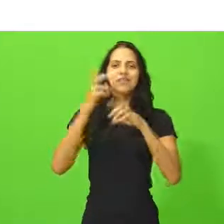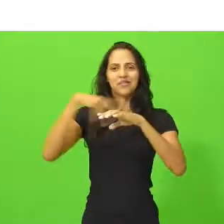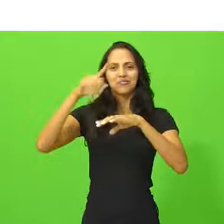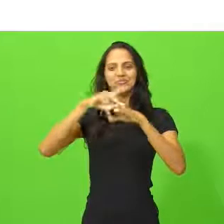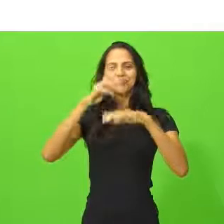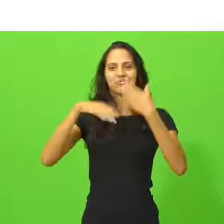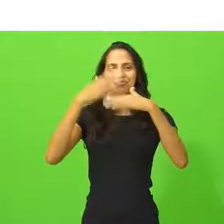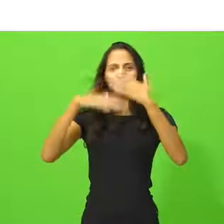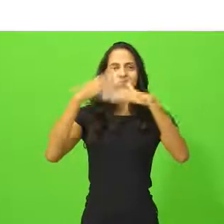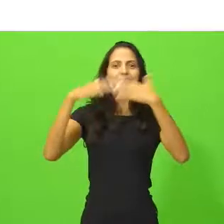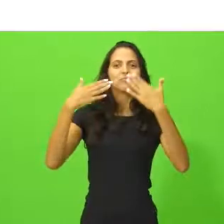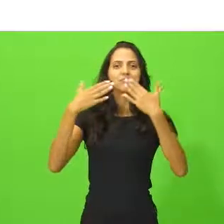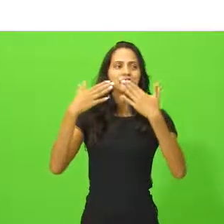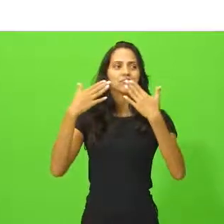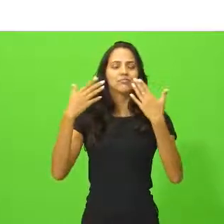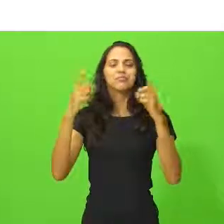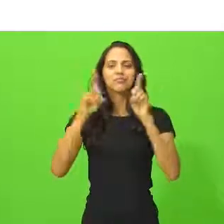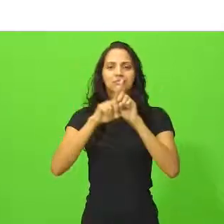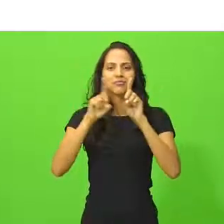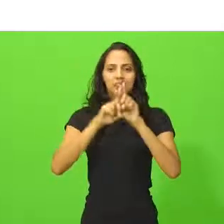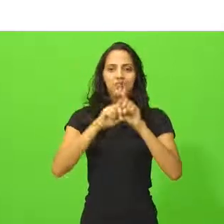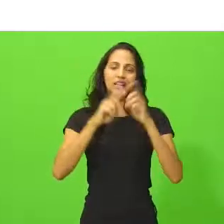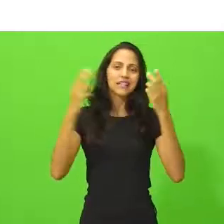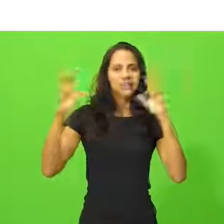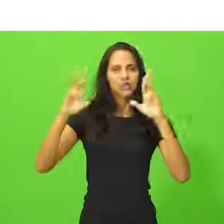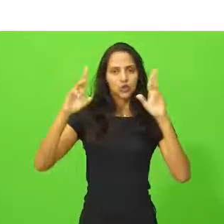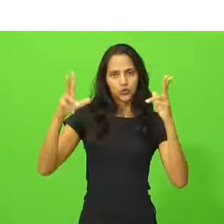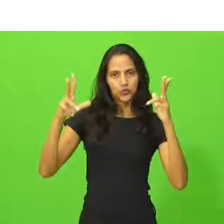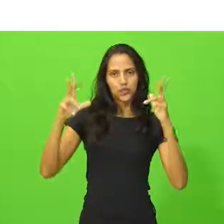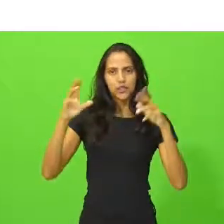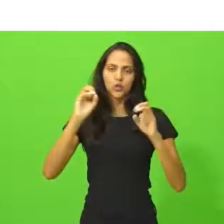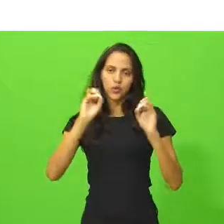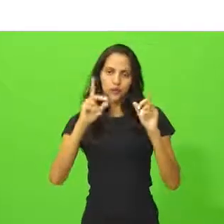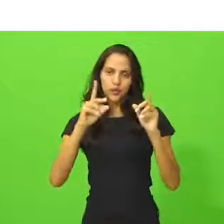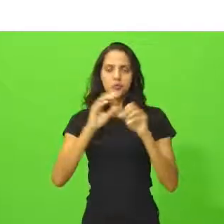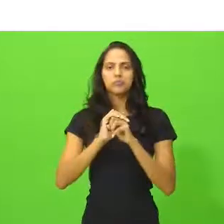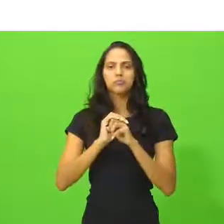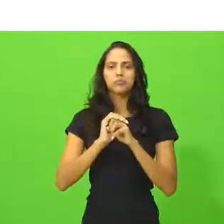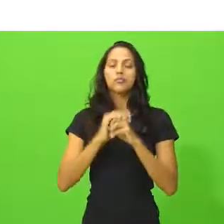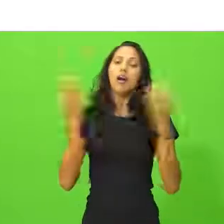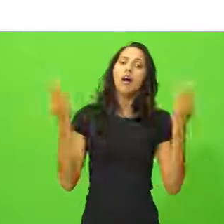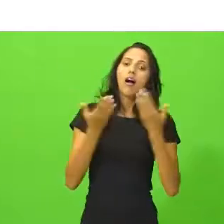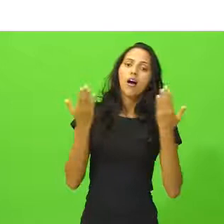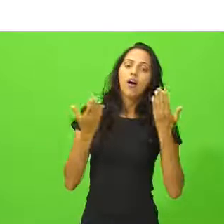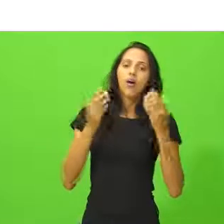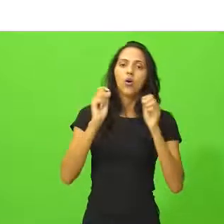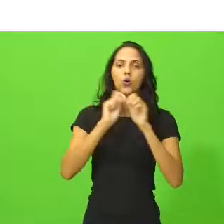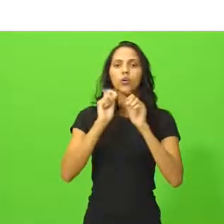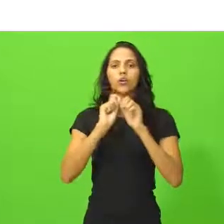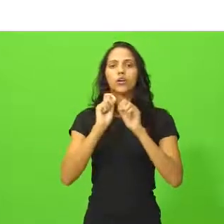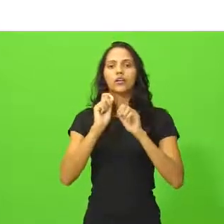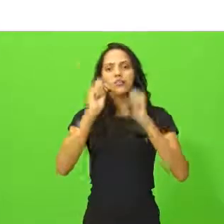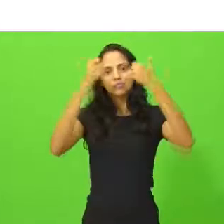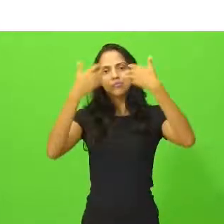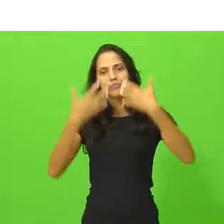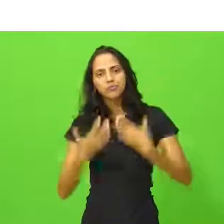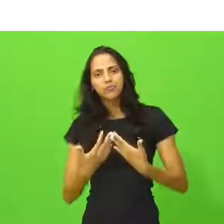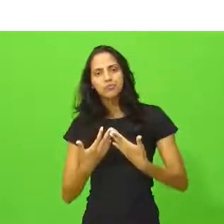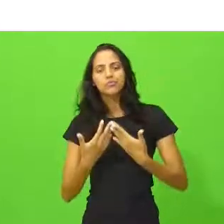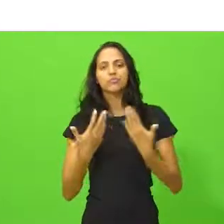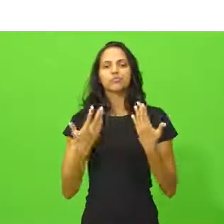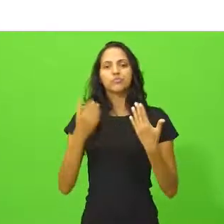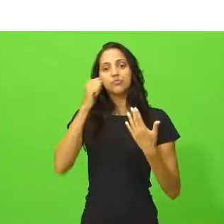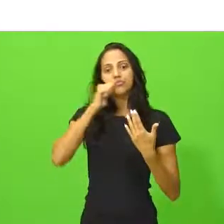países subdesenvolvidos, a gente vai ver essa diferença. Beleza? Agora a gente vai fazer um comentário a respeito sobre